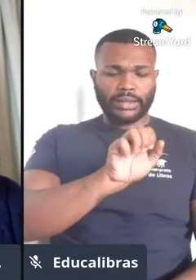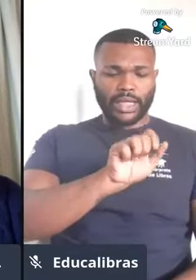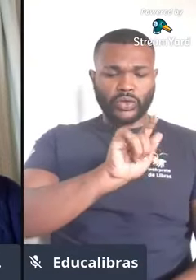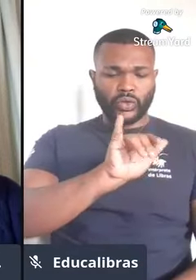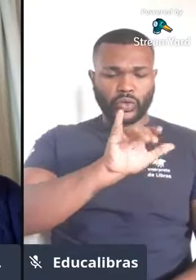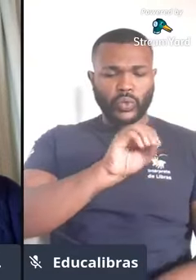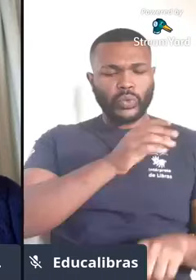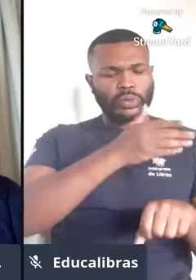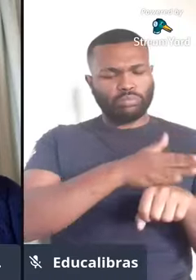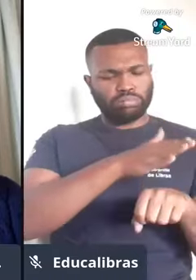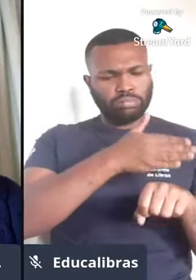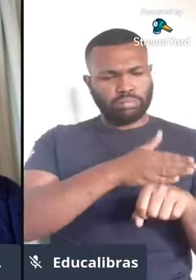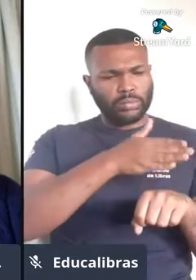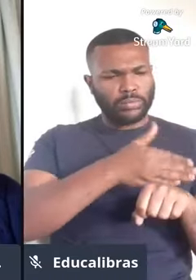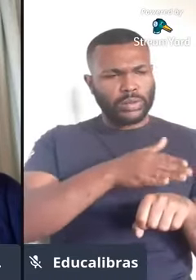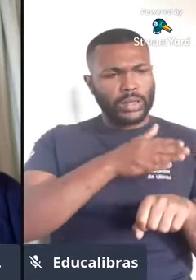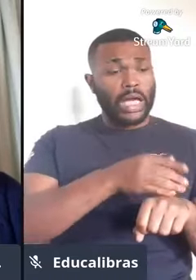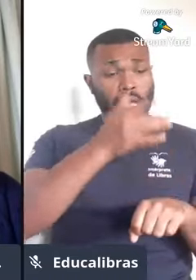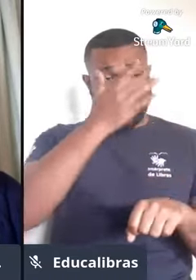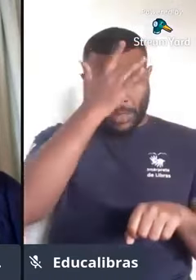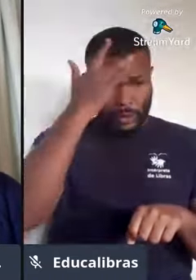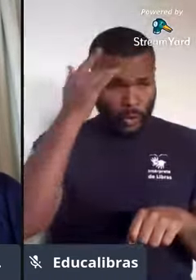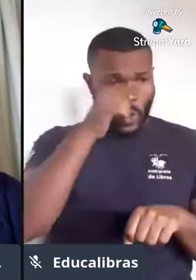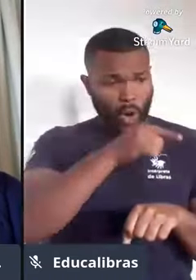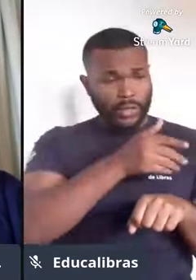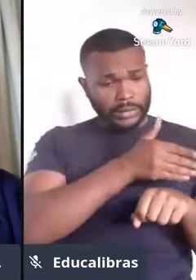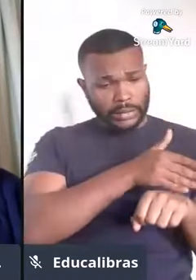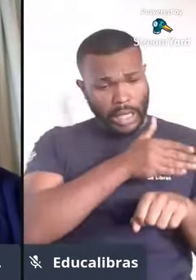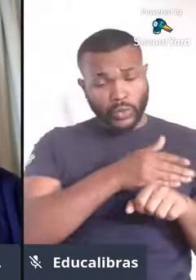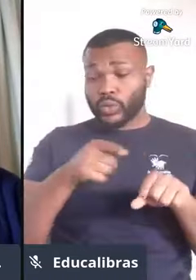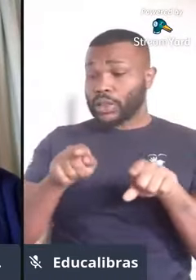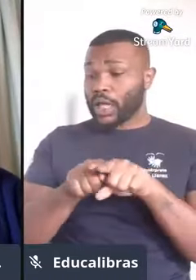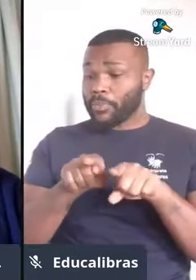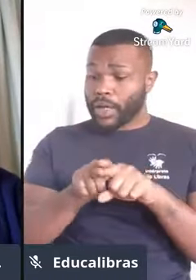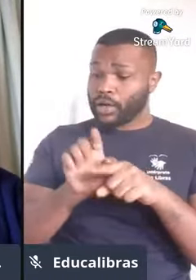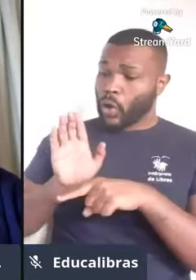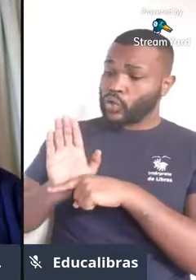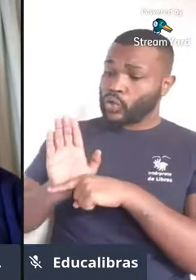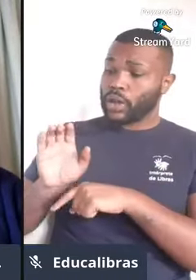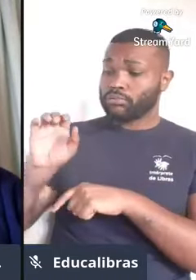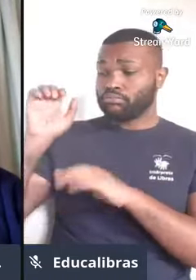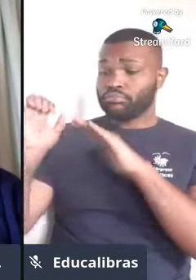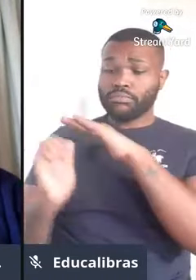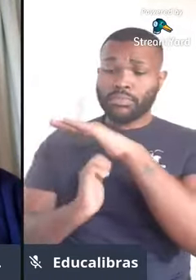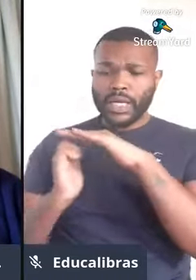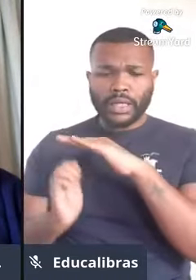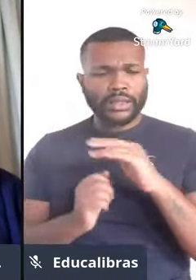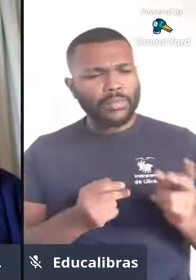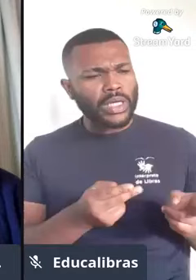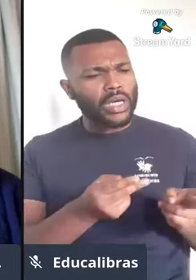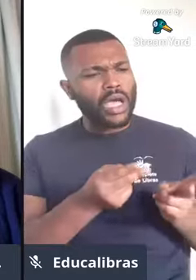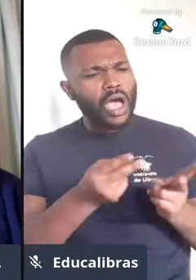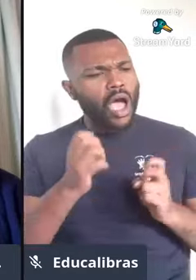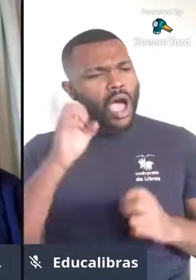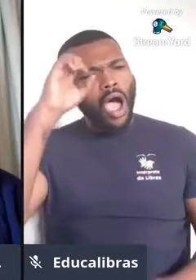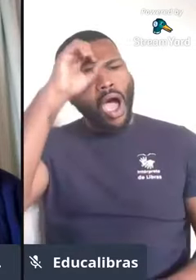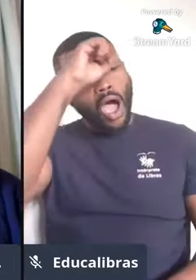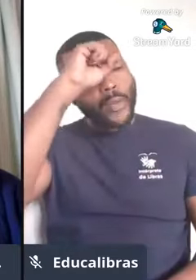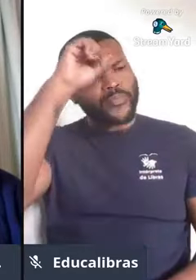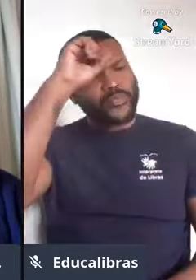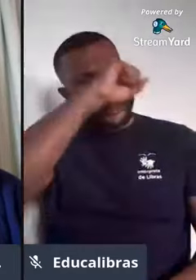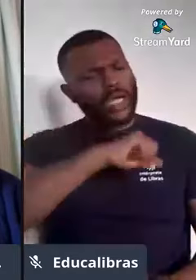tanto como eu disse, para o estagiário e muito para a empresa, que aprende sem ter que fazer aqueles